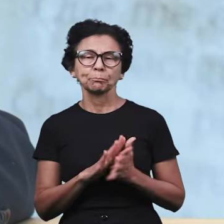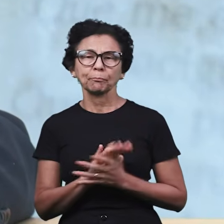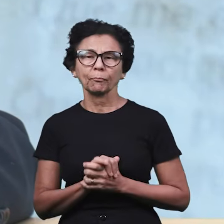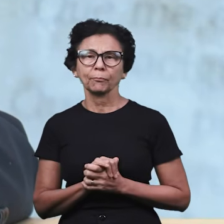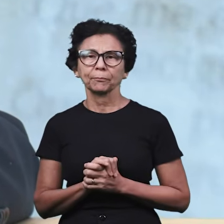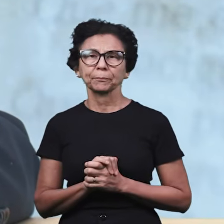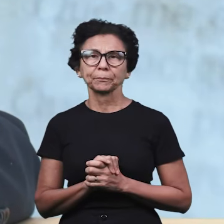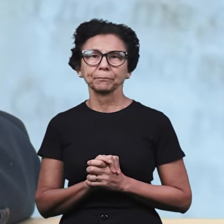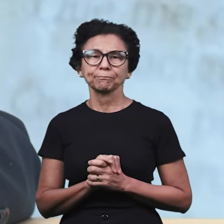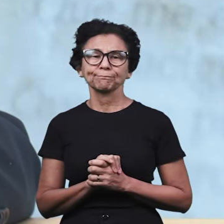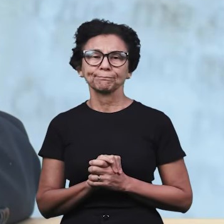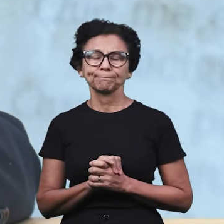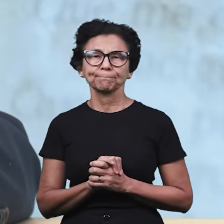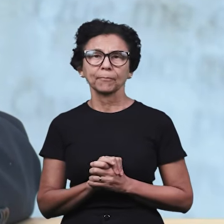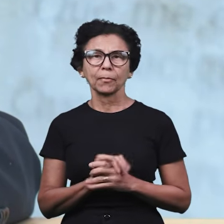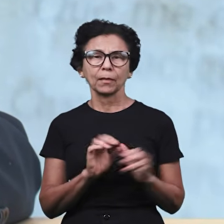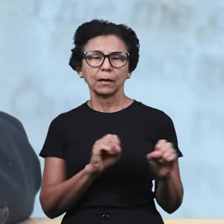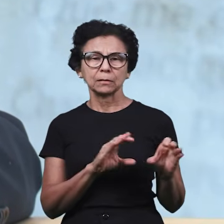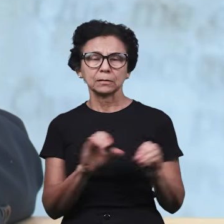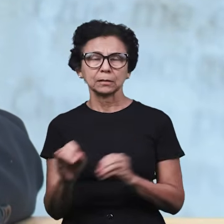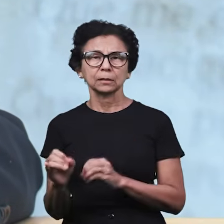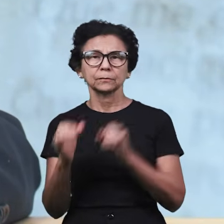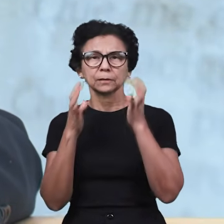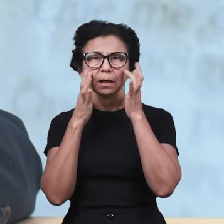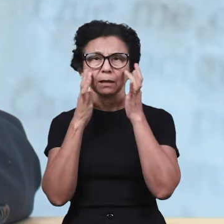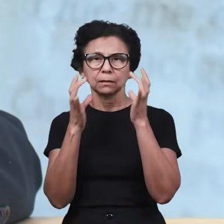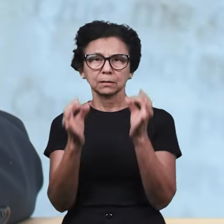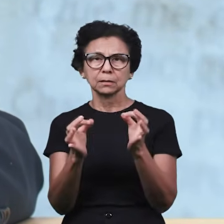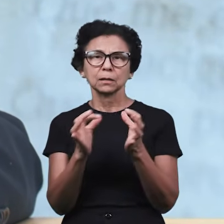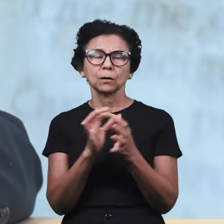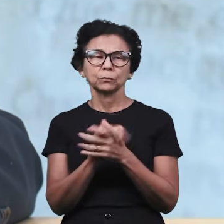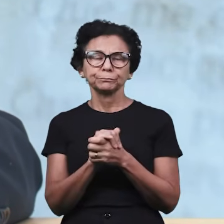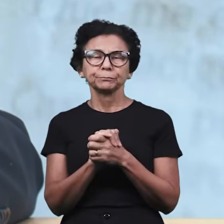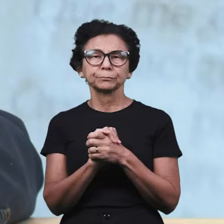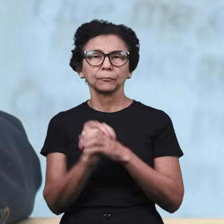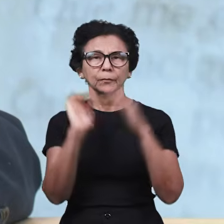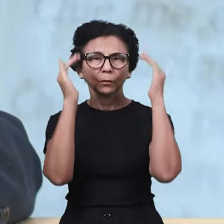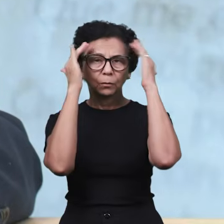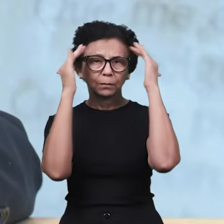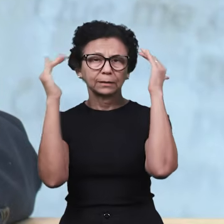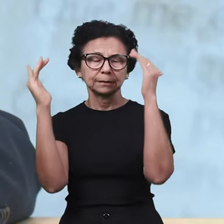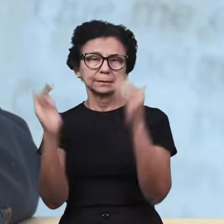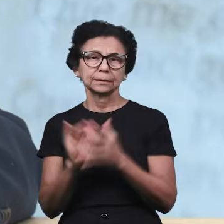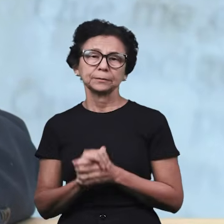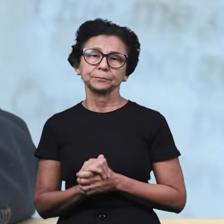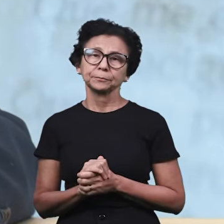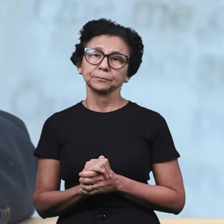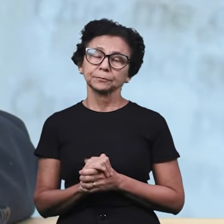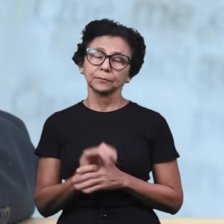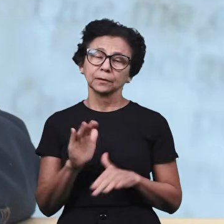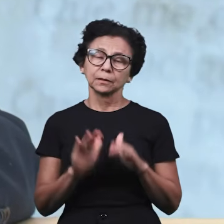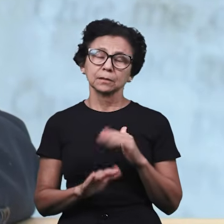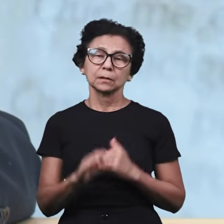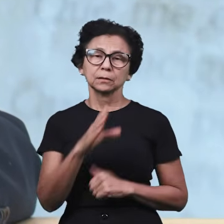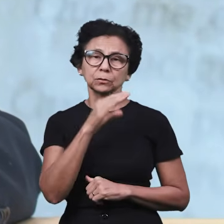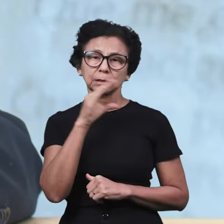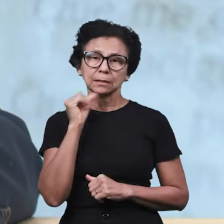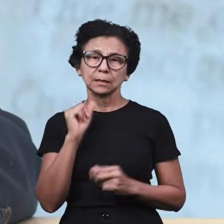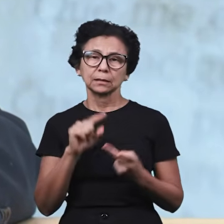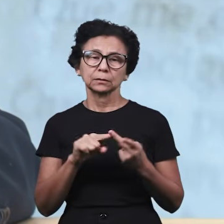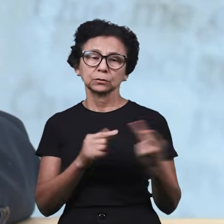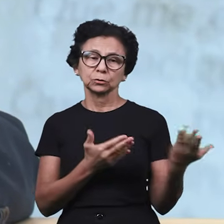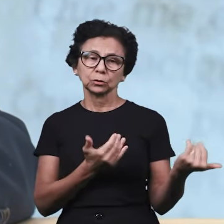tem sido difícil, muitas vezes, para adolescentes e jovens adquirirem essa sabedoria. Você vê a pessoa